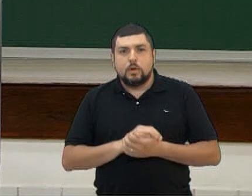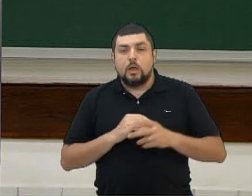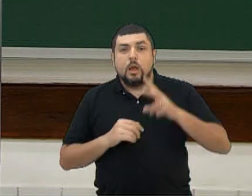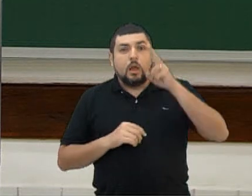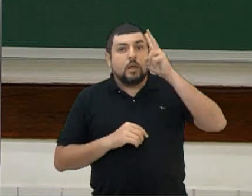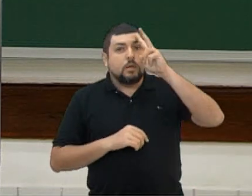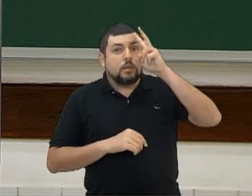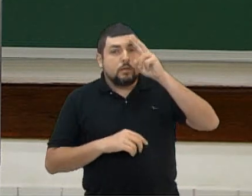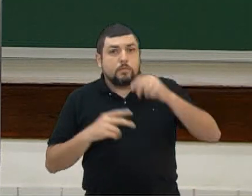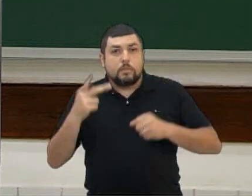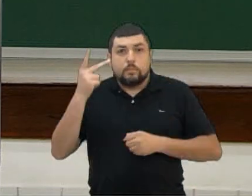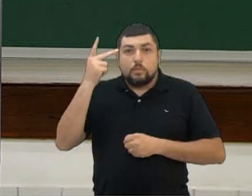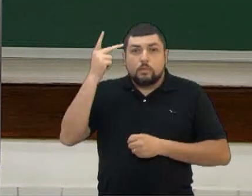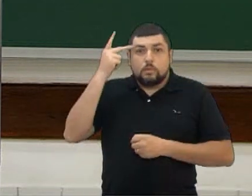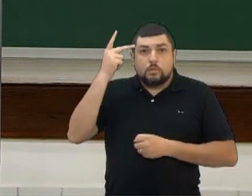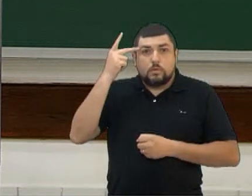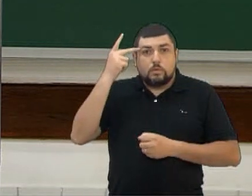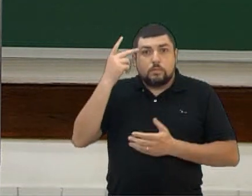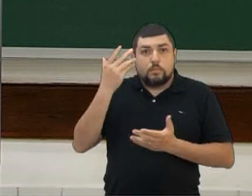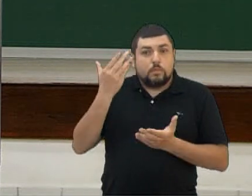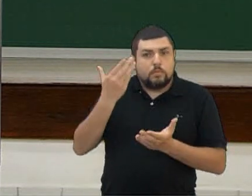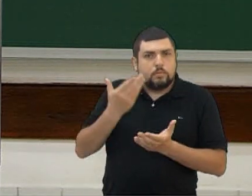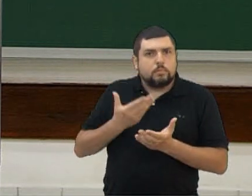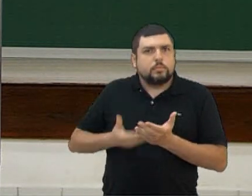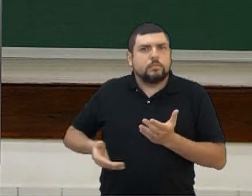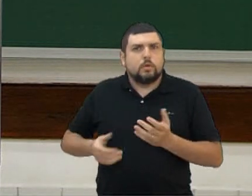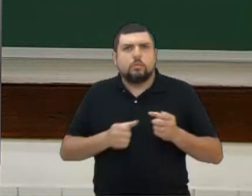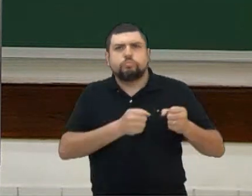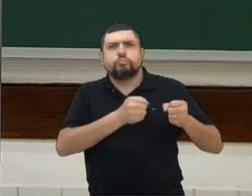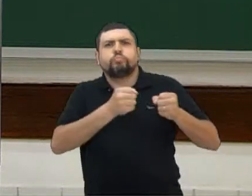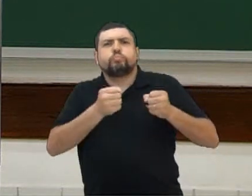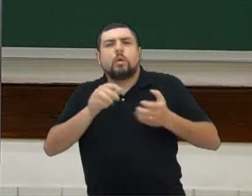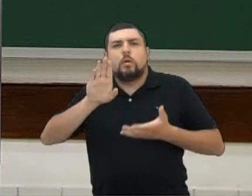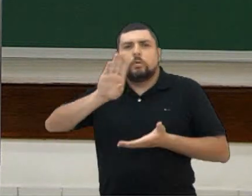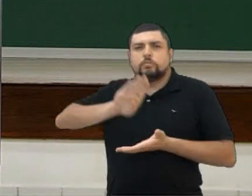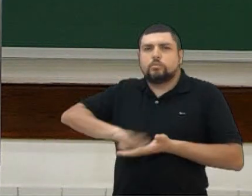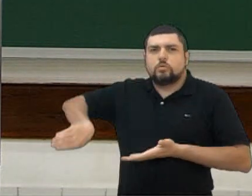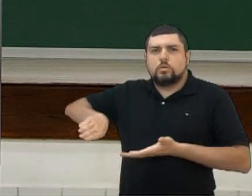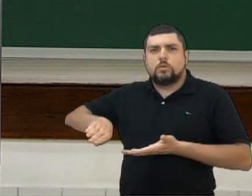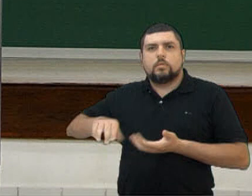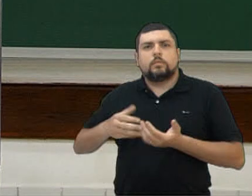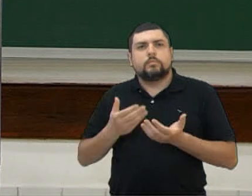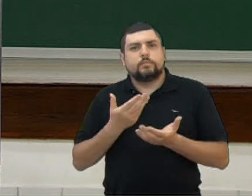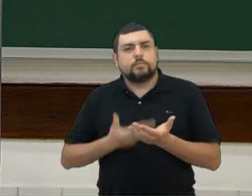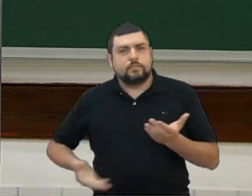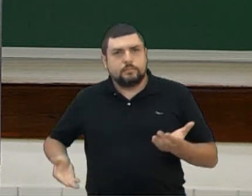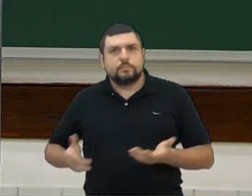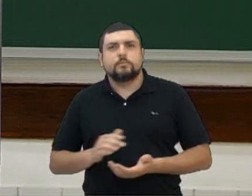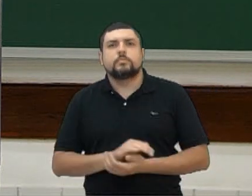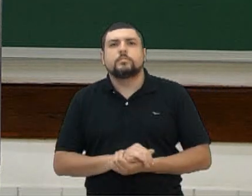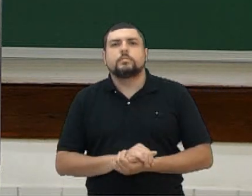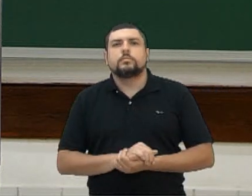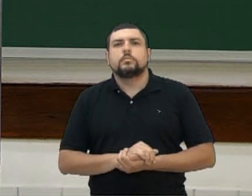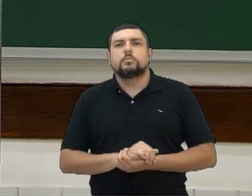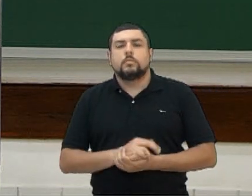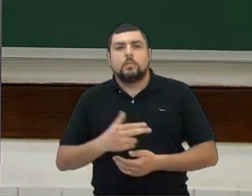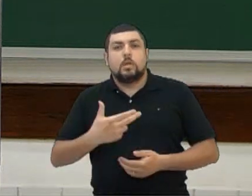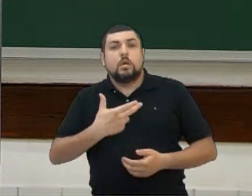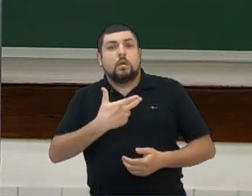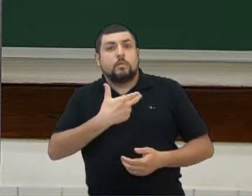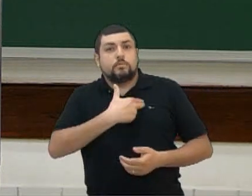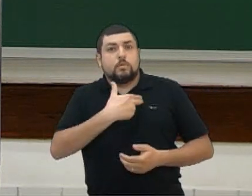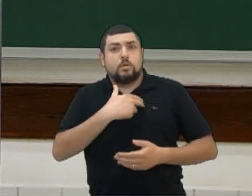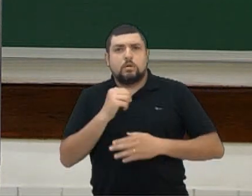perderam o poder lá em 1930, o poder que existia lá na República do Café com Leite. Vargas, então, com a